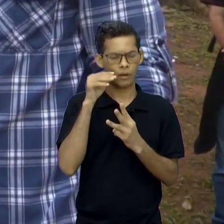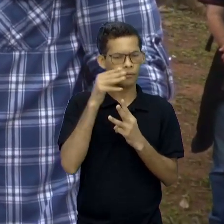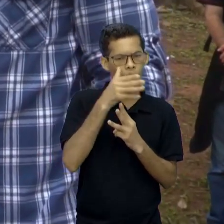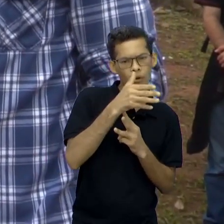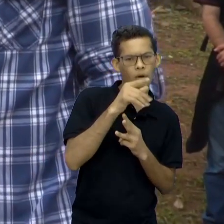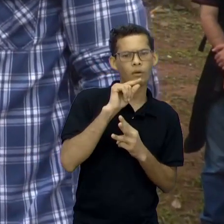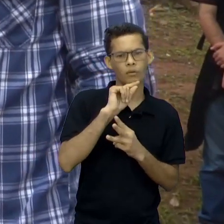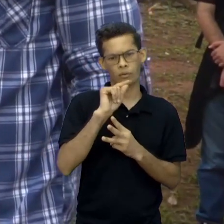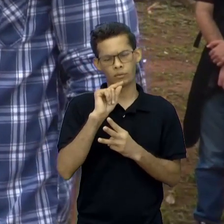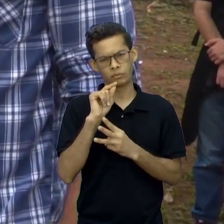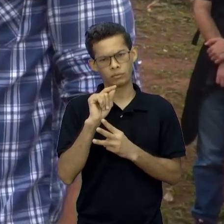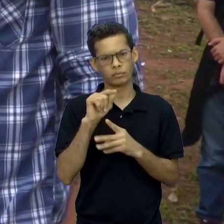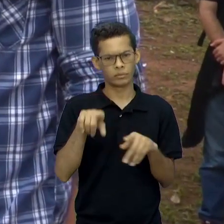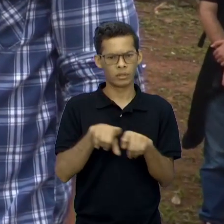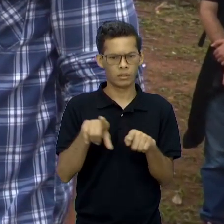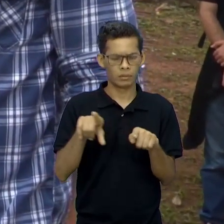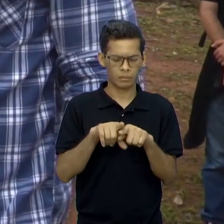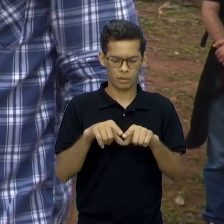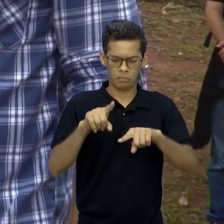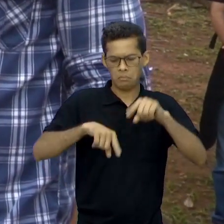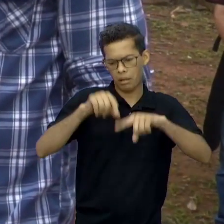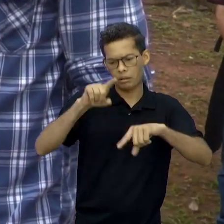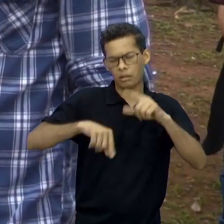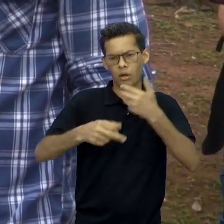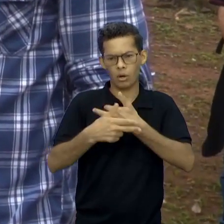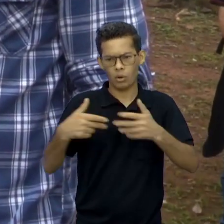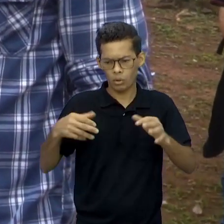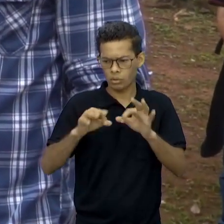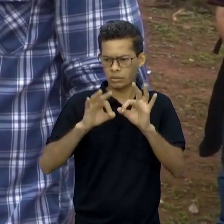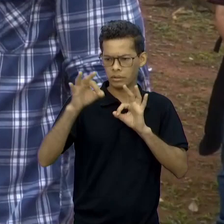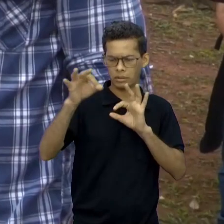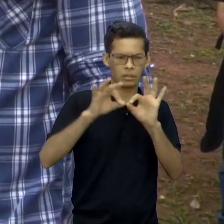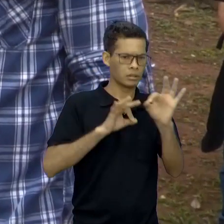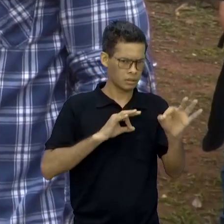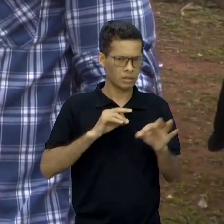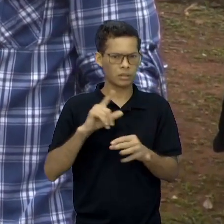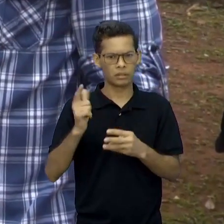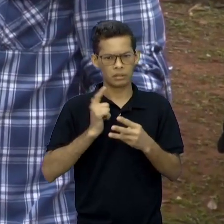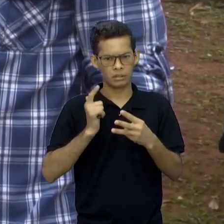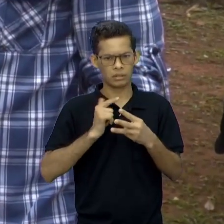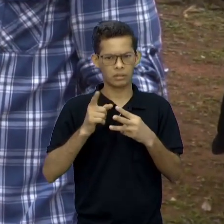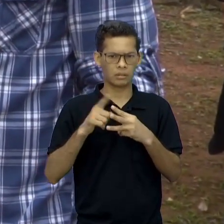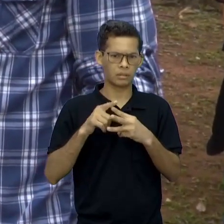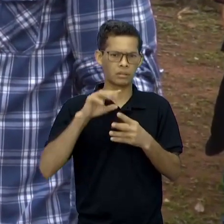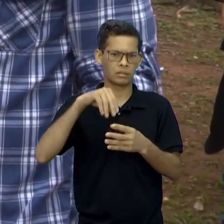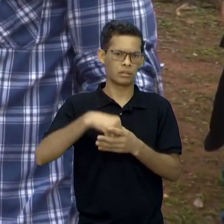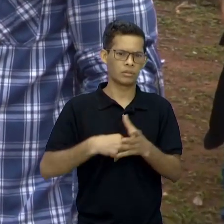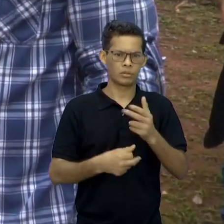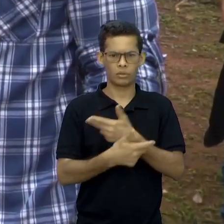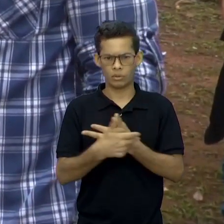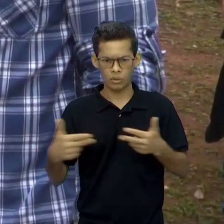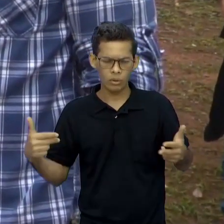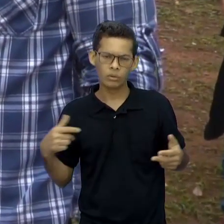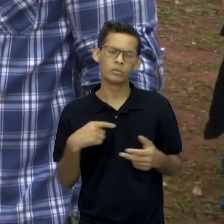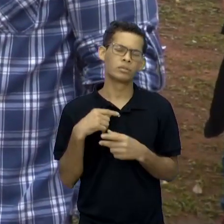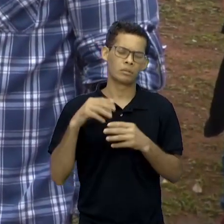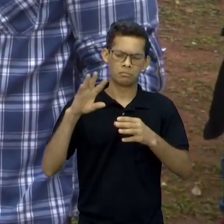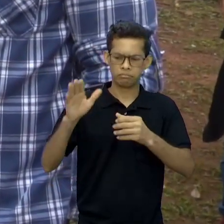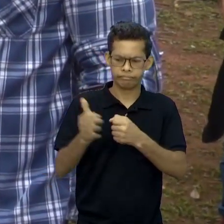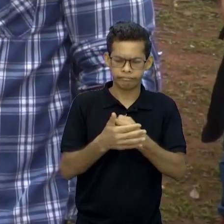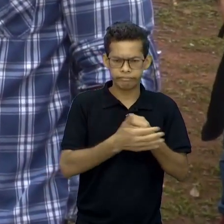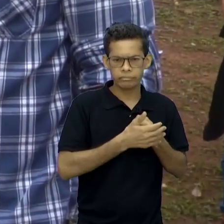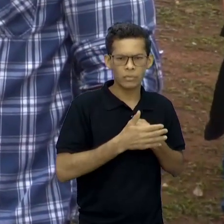vamos calibrar o nosso equipamento em termos de distância, tem vários alvos enterrados, como tambores